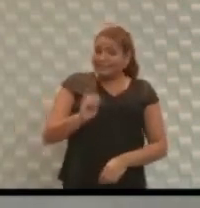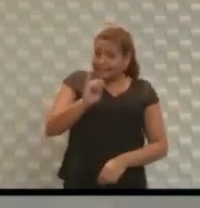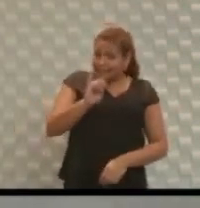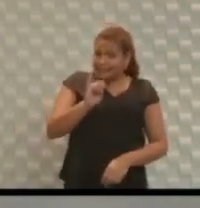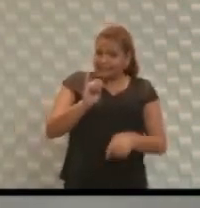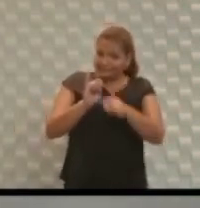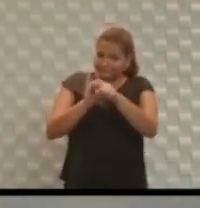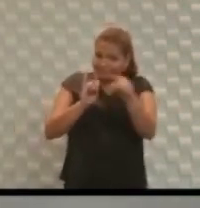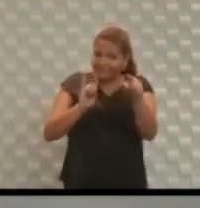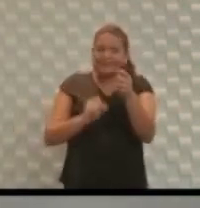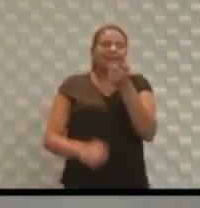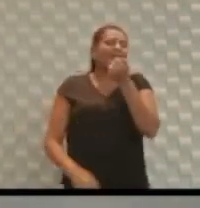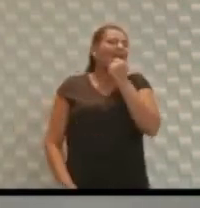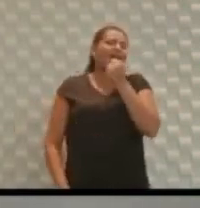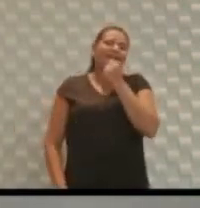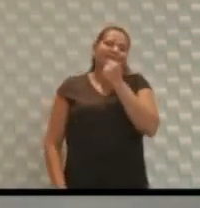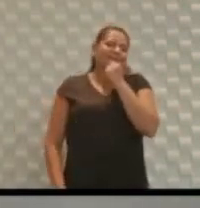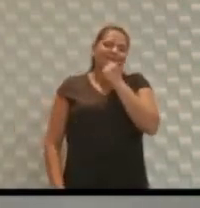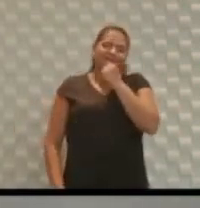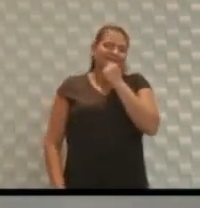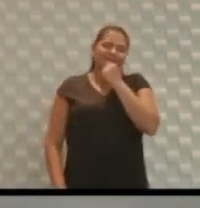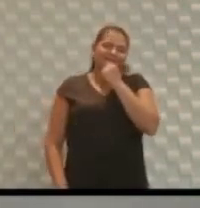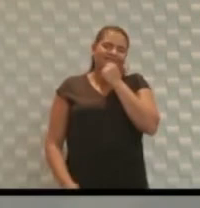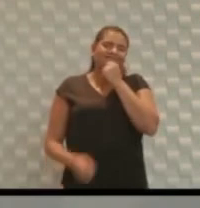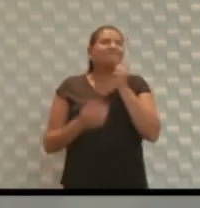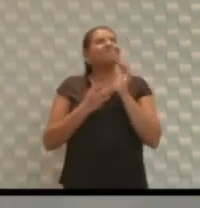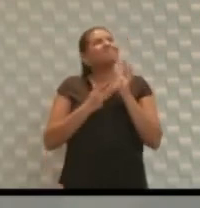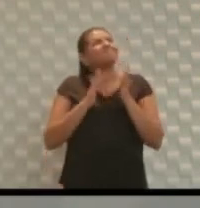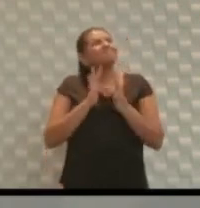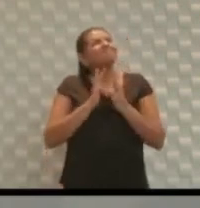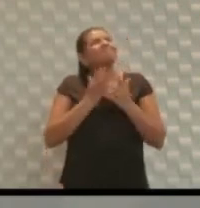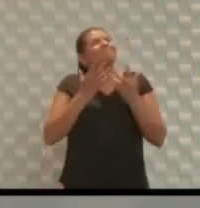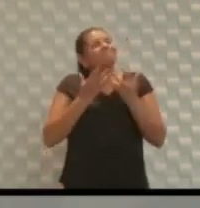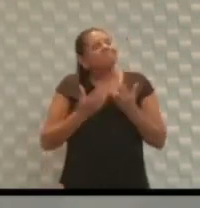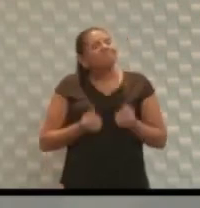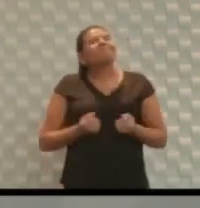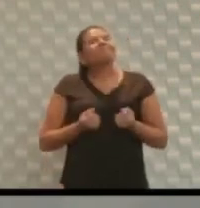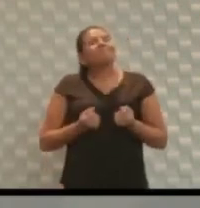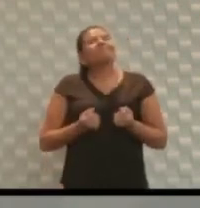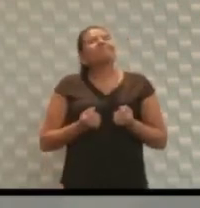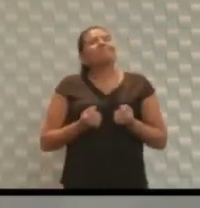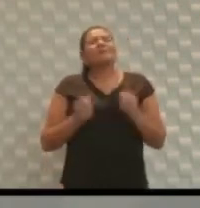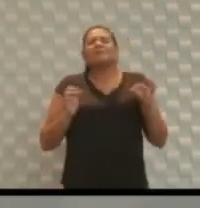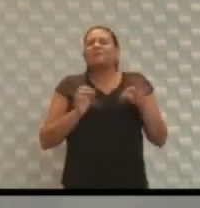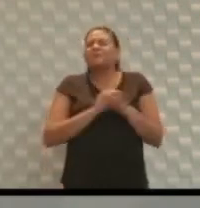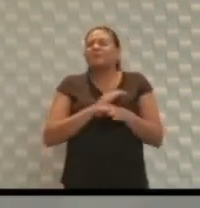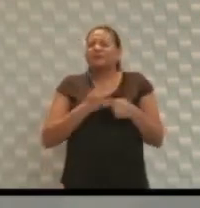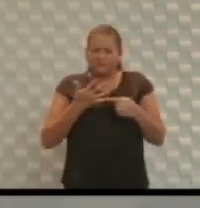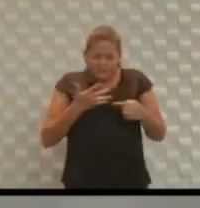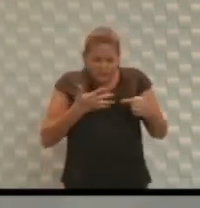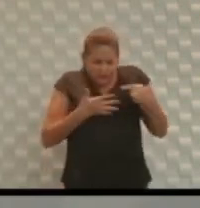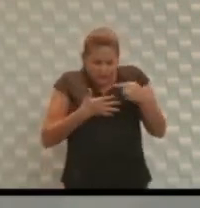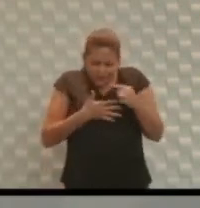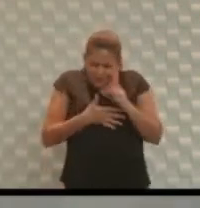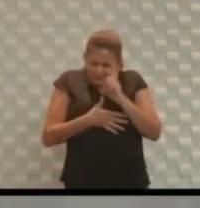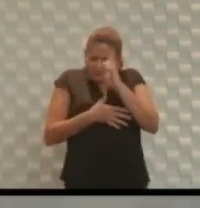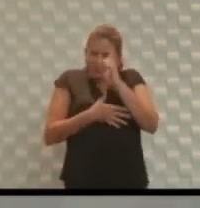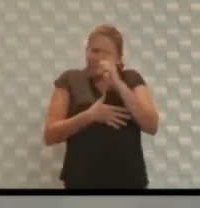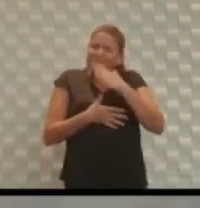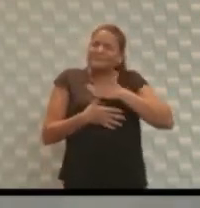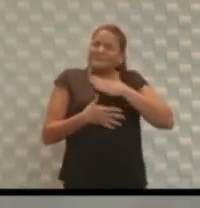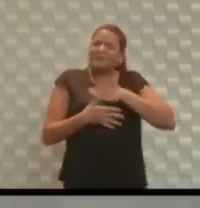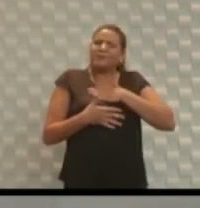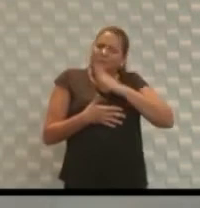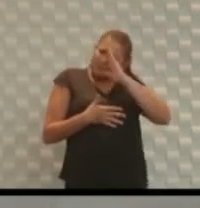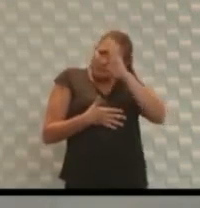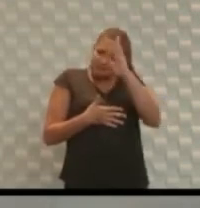para Jesus, para Deus, dando a Ele o primeiro lugar do seu coração, faça isso nessa